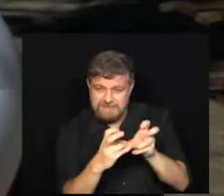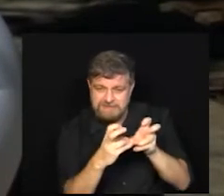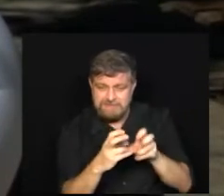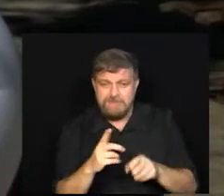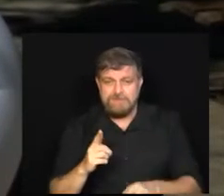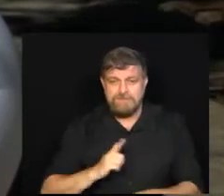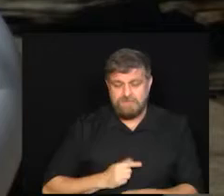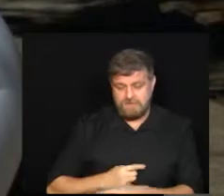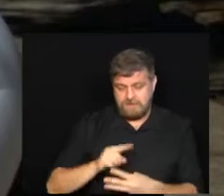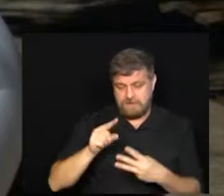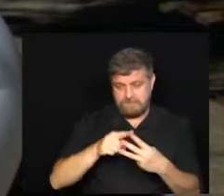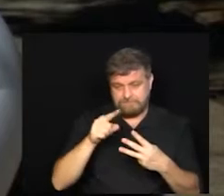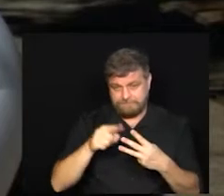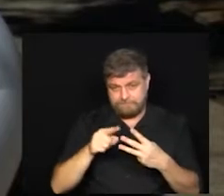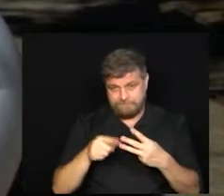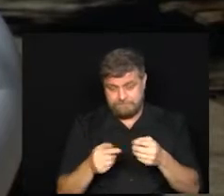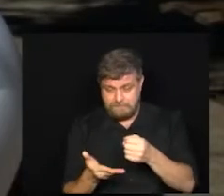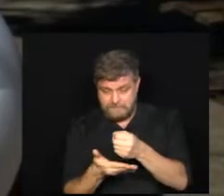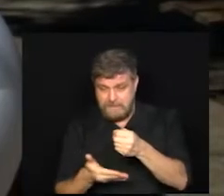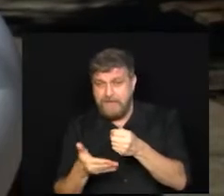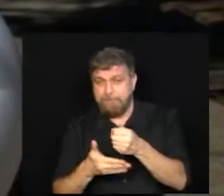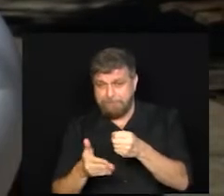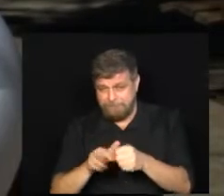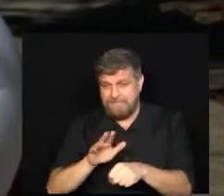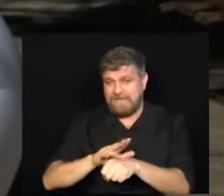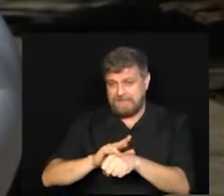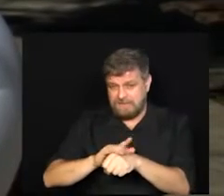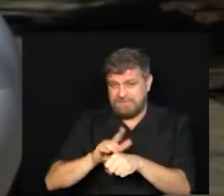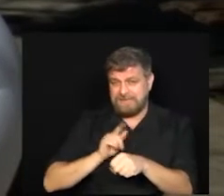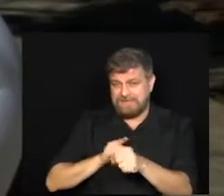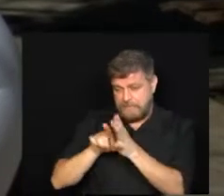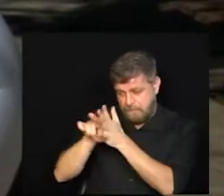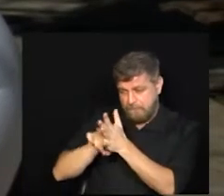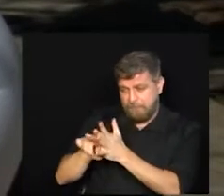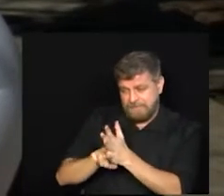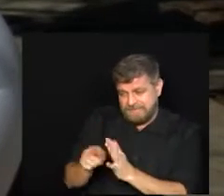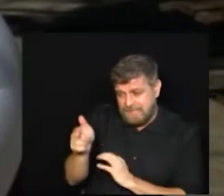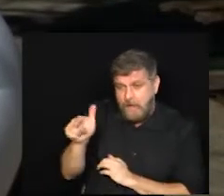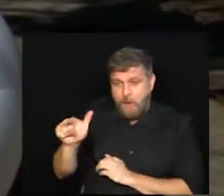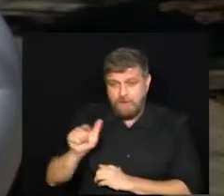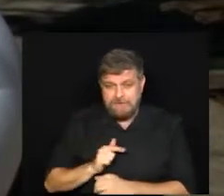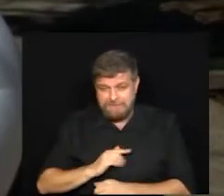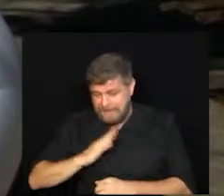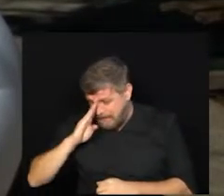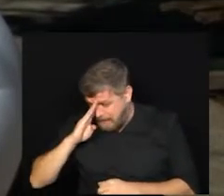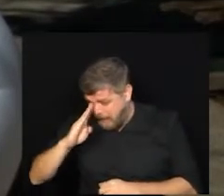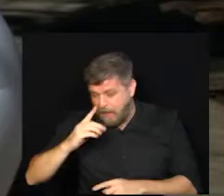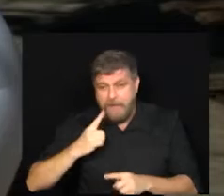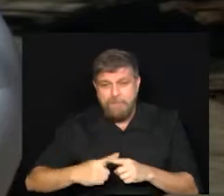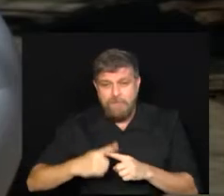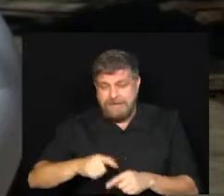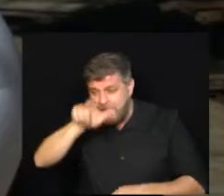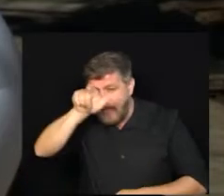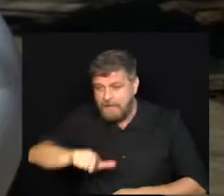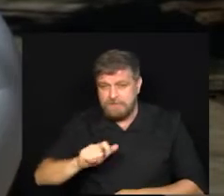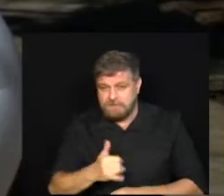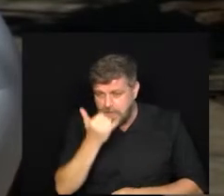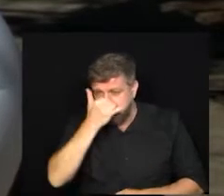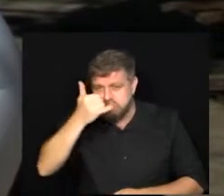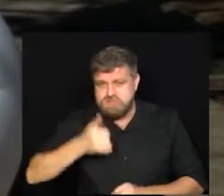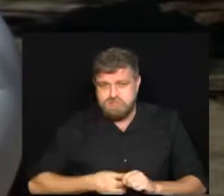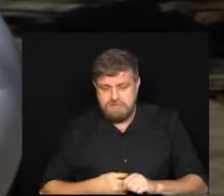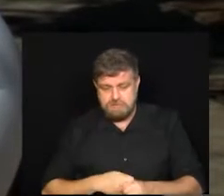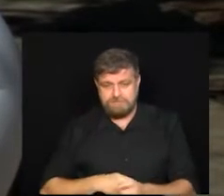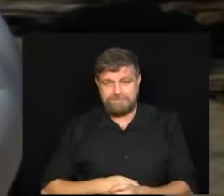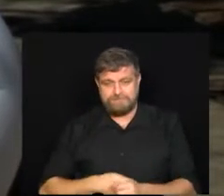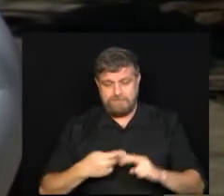principais fatores. Existem alguns outros que estão em estudo, mas exatamente o que faz essa chavinha virar e causar essa alteração no